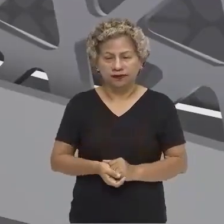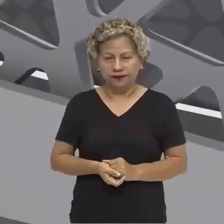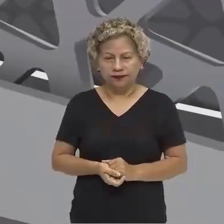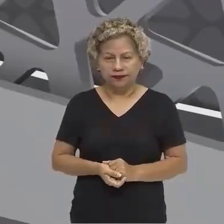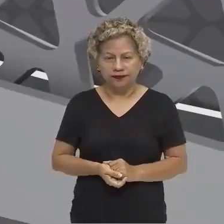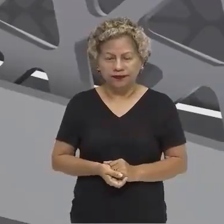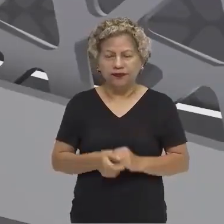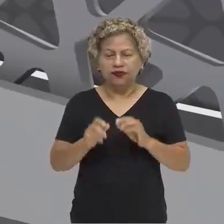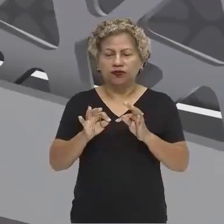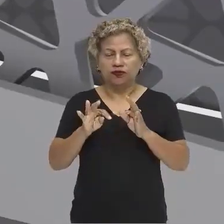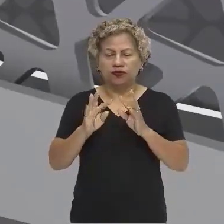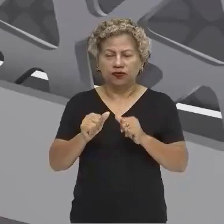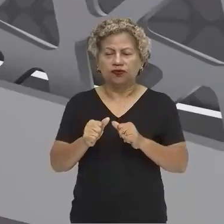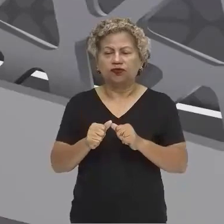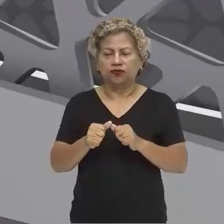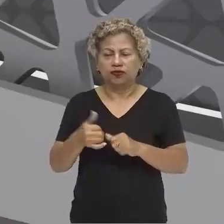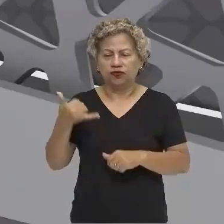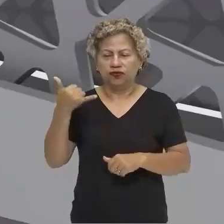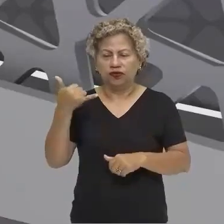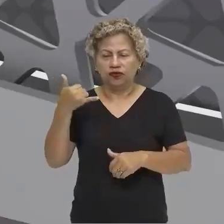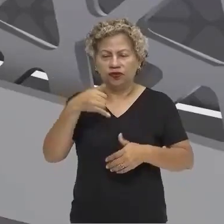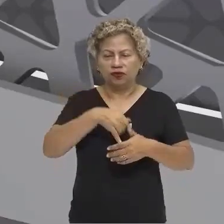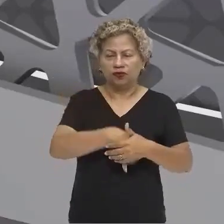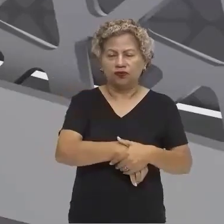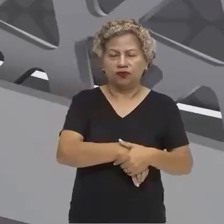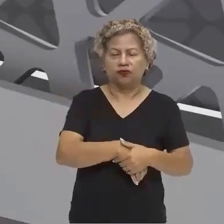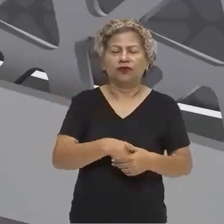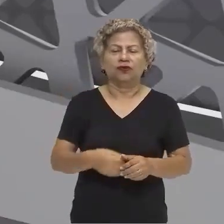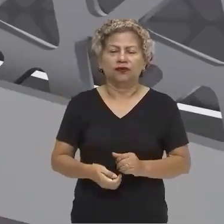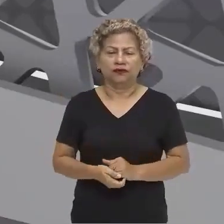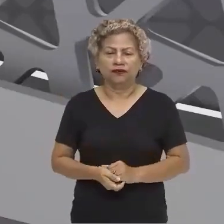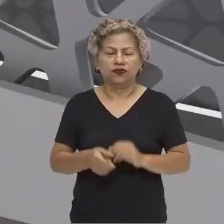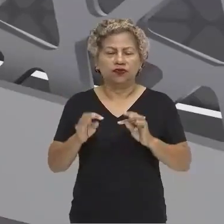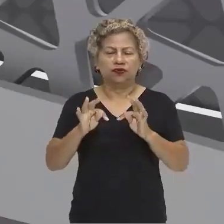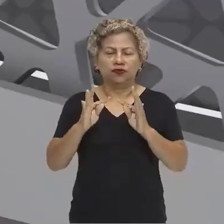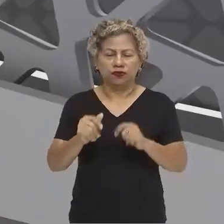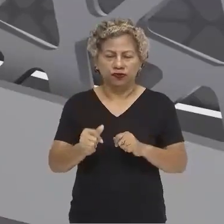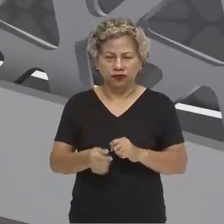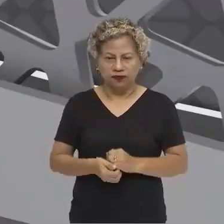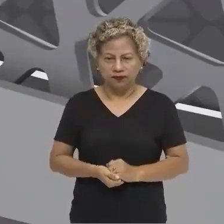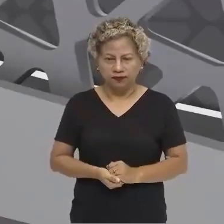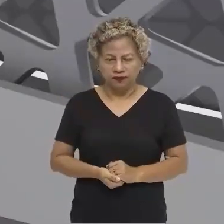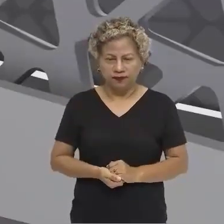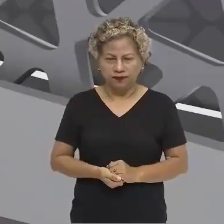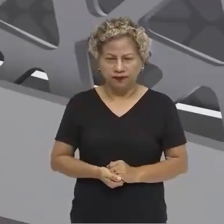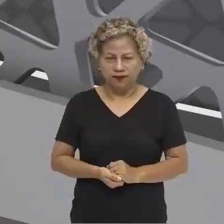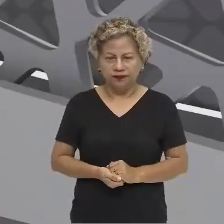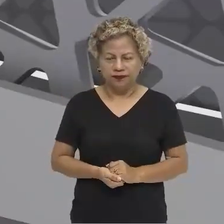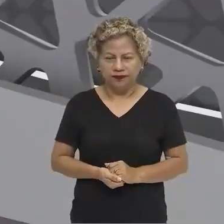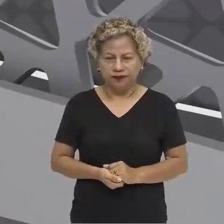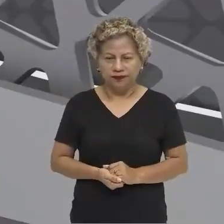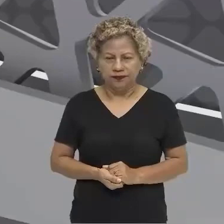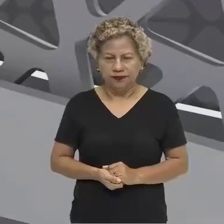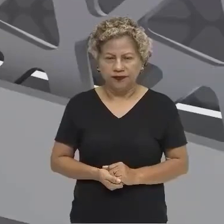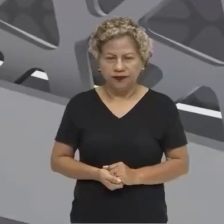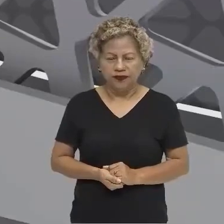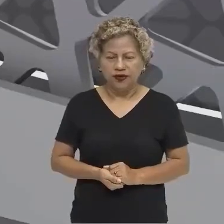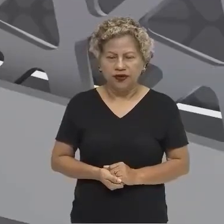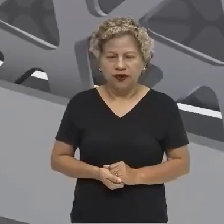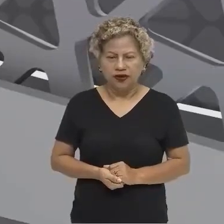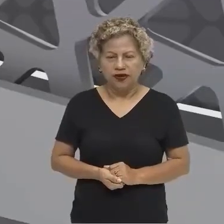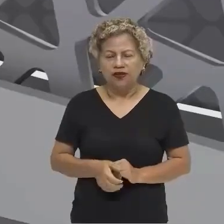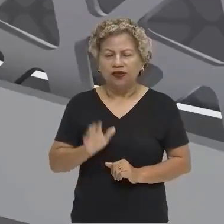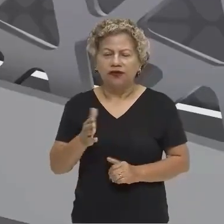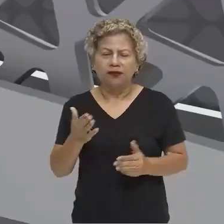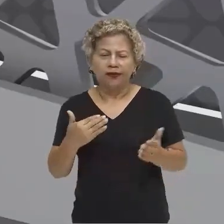falamos, guardar o celular. Todo mundo guarda o celular. Aí passa quando nós percebemos, já tem 1, 2 horas que